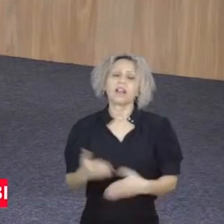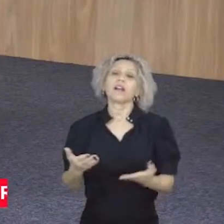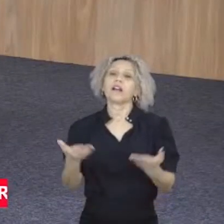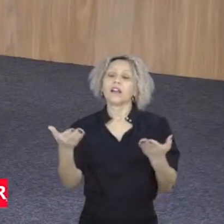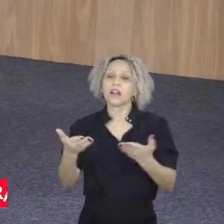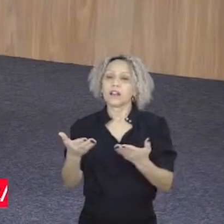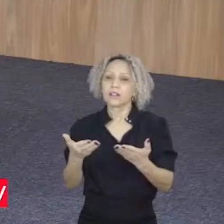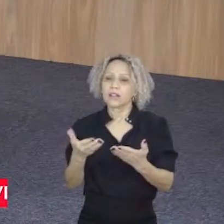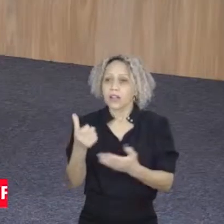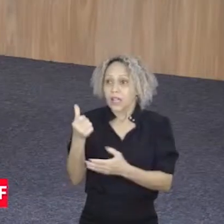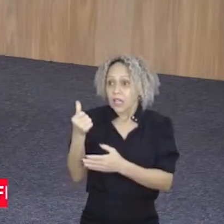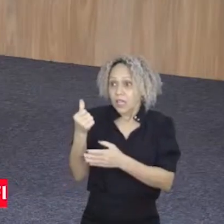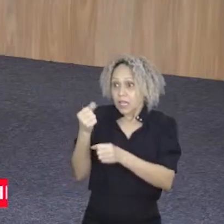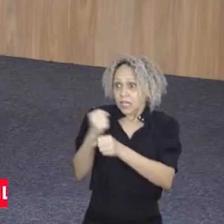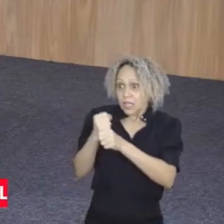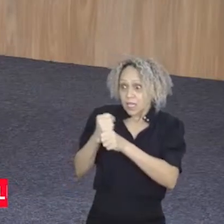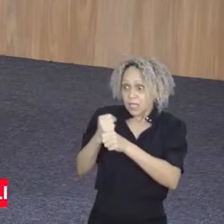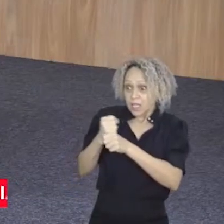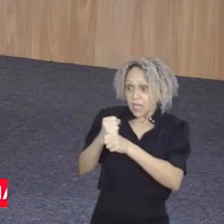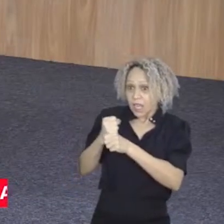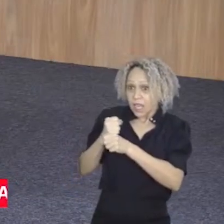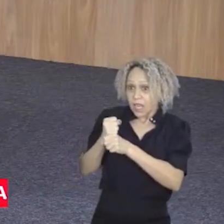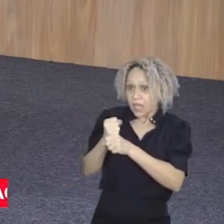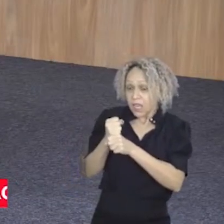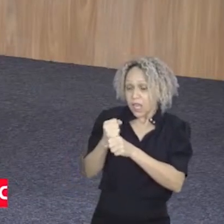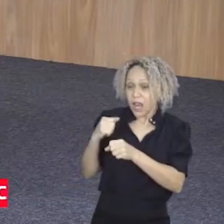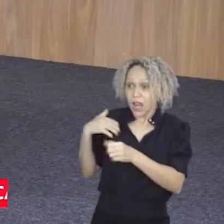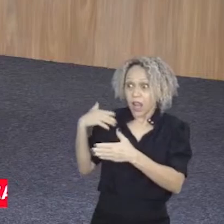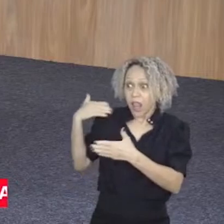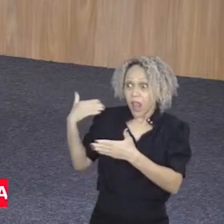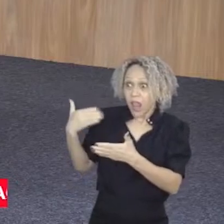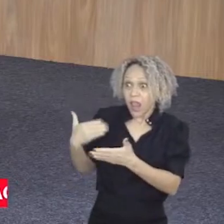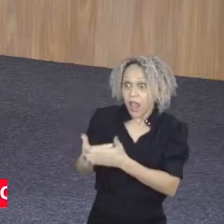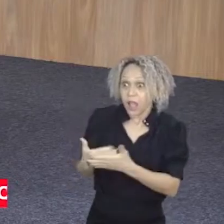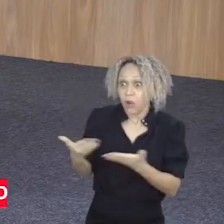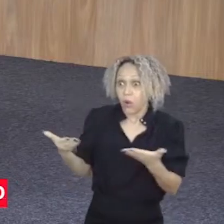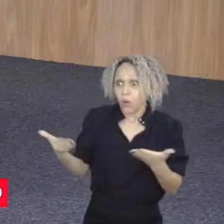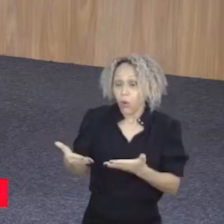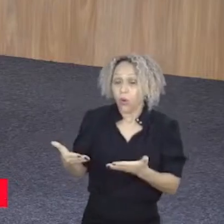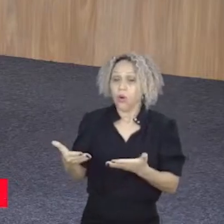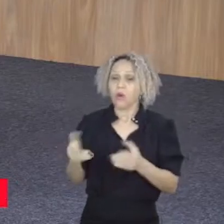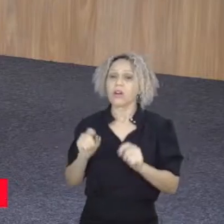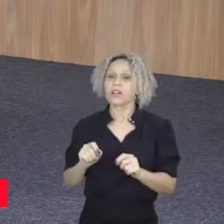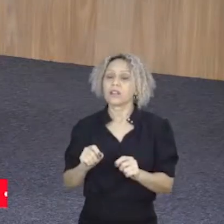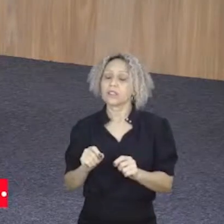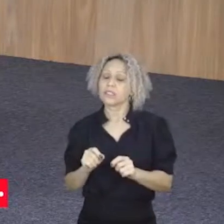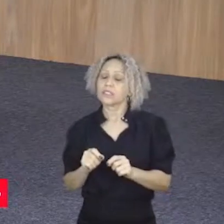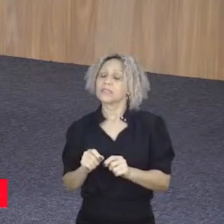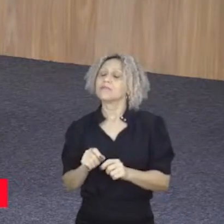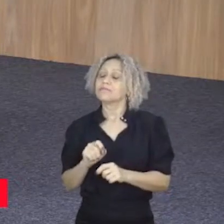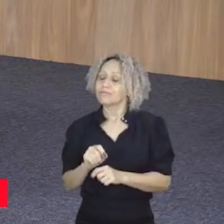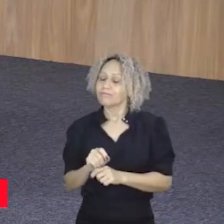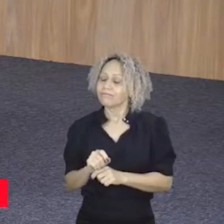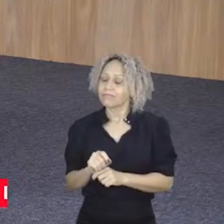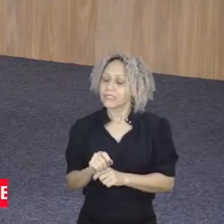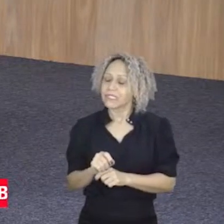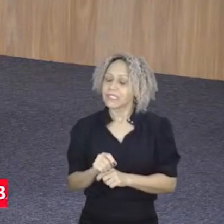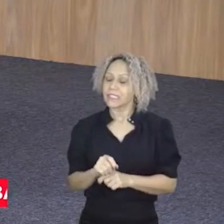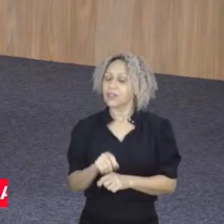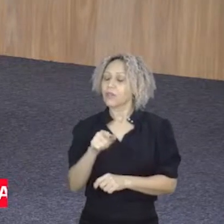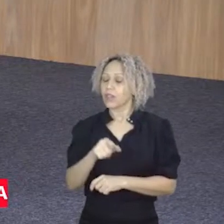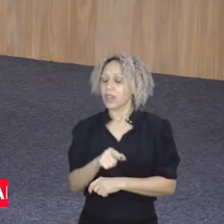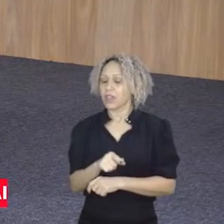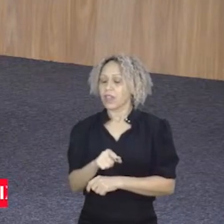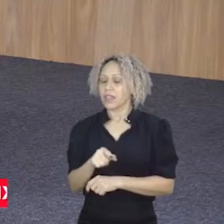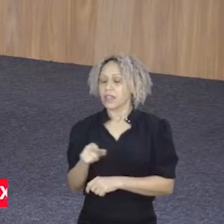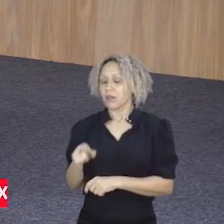Porque após 6 anos, os suspeitos de mandar matar a vereadora Marielle Franco e o seu motorista Anderson Gomes foram presos